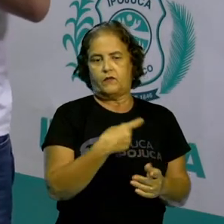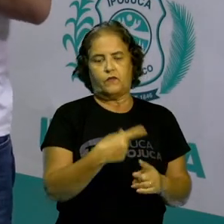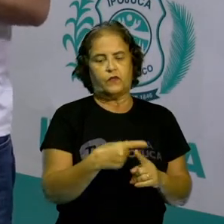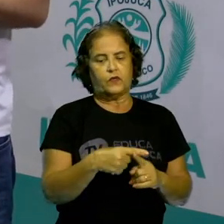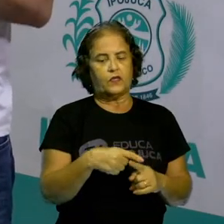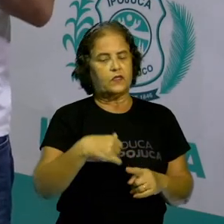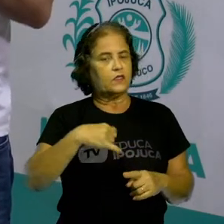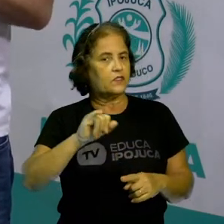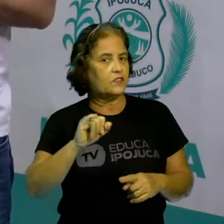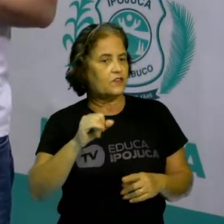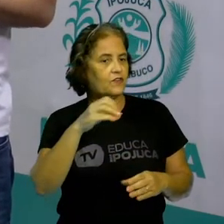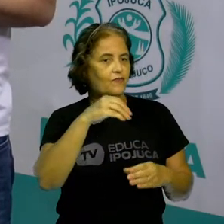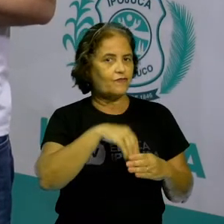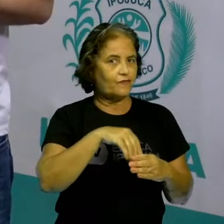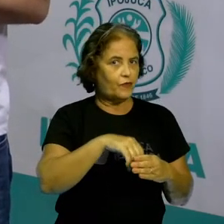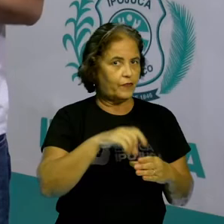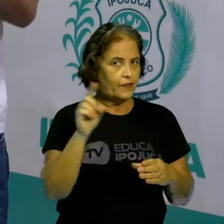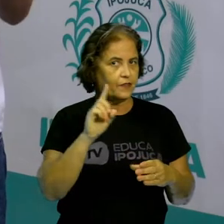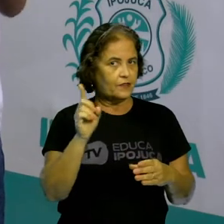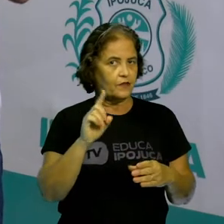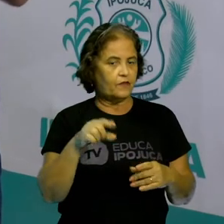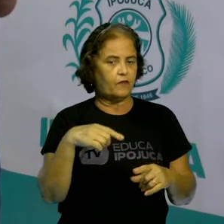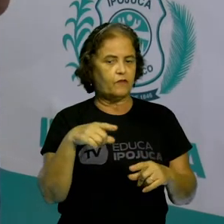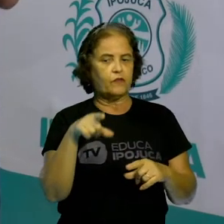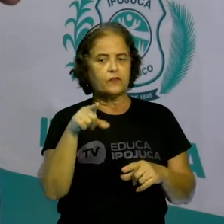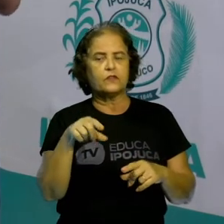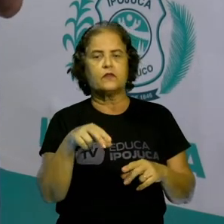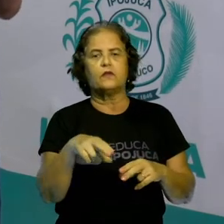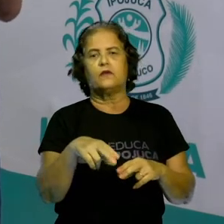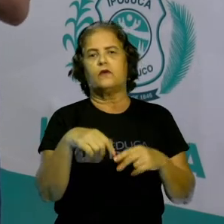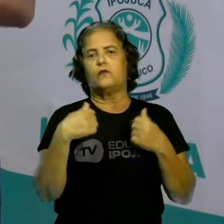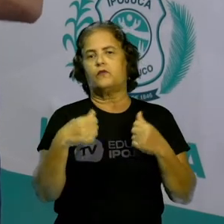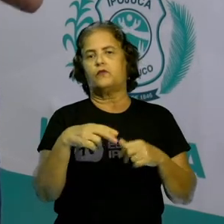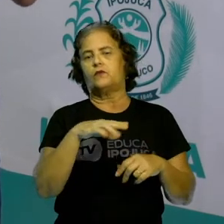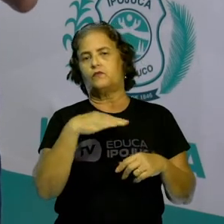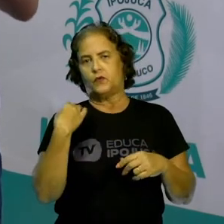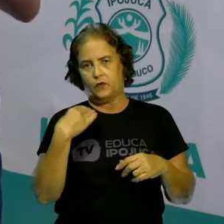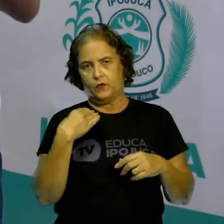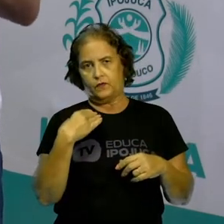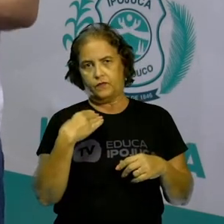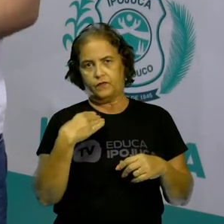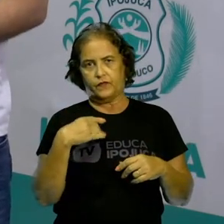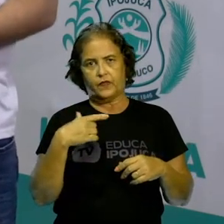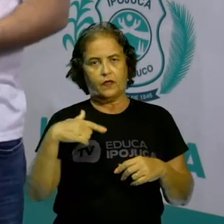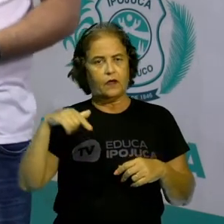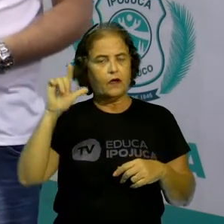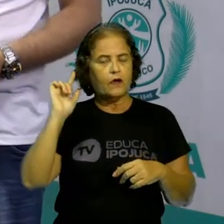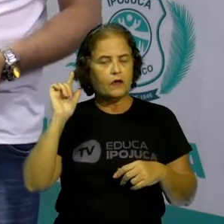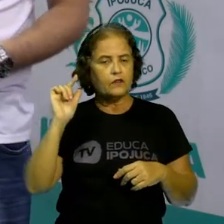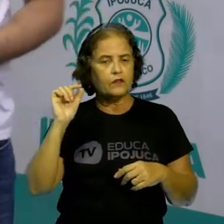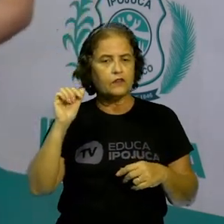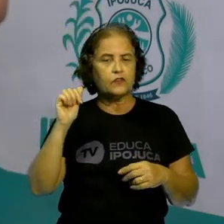nessa época, durante a República Velha, o voto não era secreto, não. O voto era aberto.